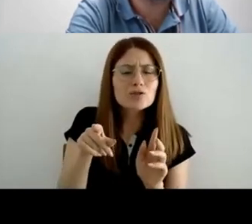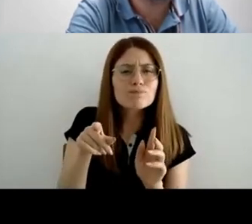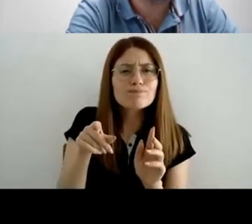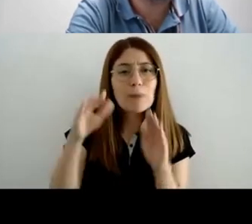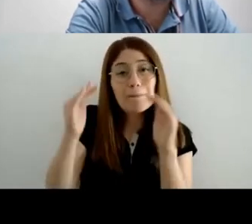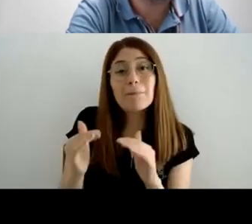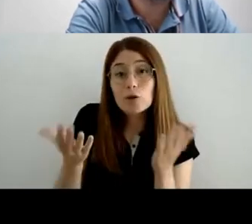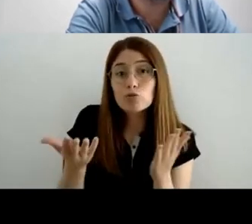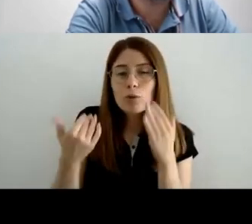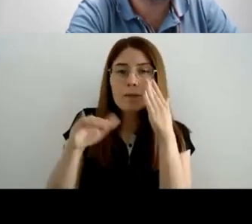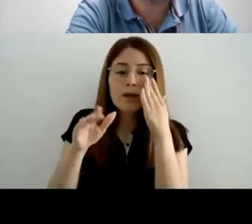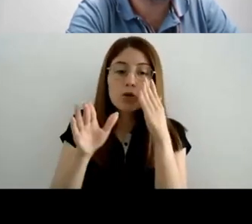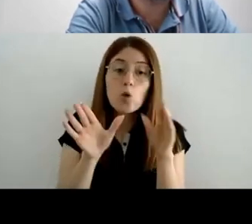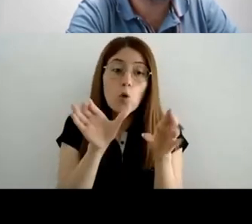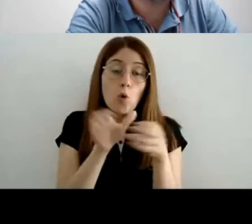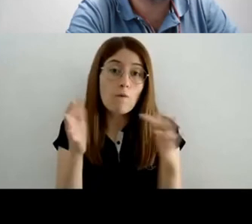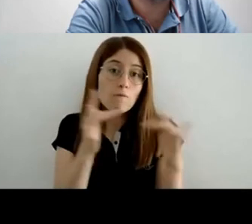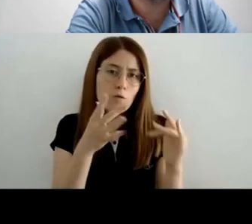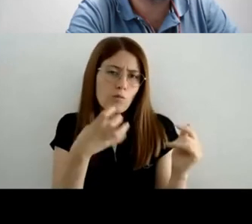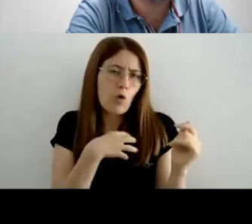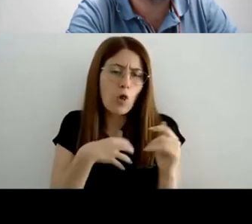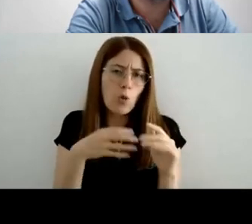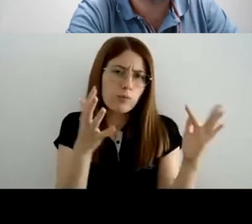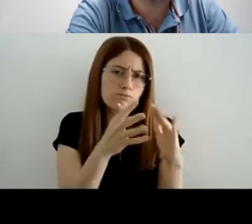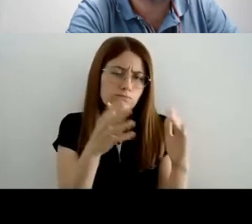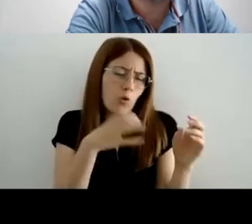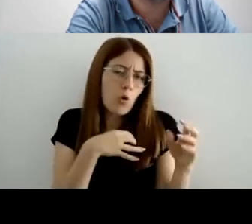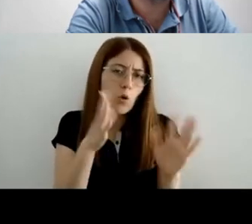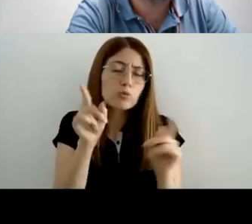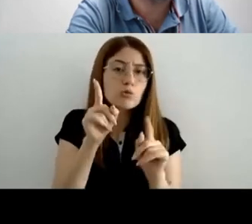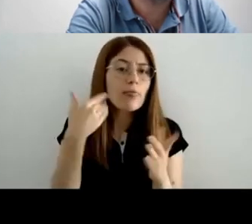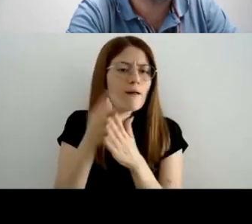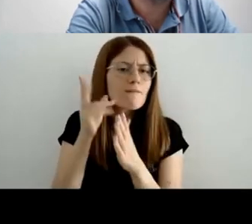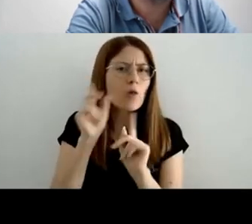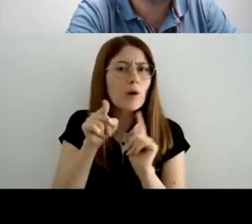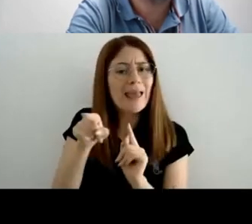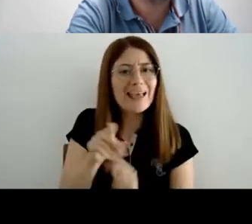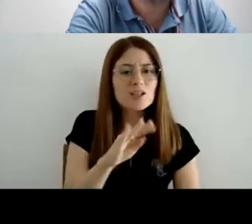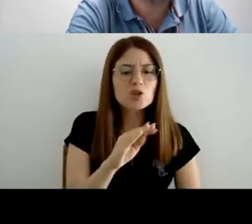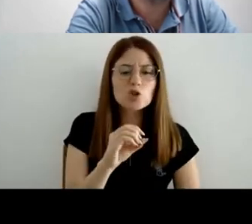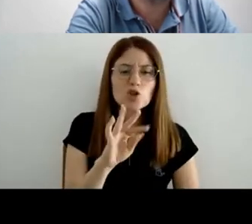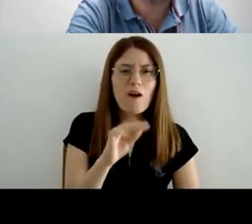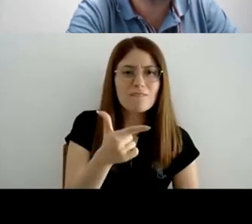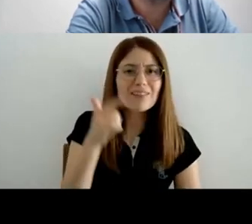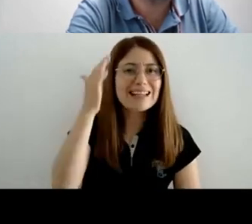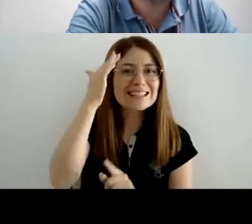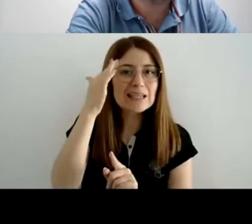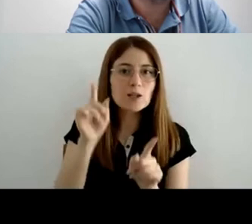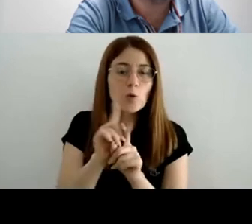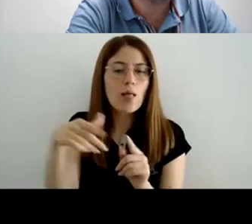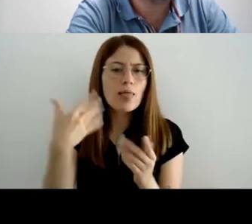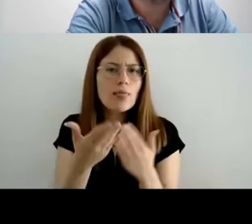que os clubes valorizaram foi essencialmente aquilo que são os soft skills, foi de ele chegar a tempo, de ele ser responsável, de ele